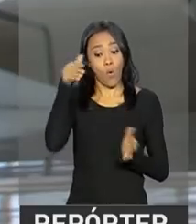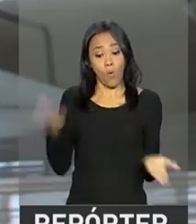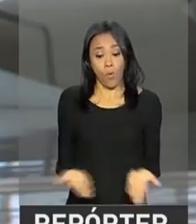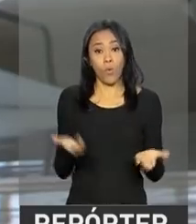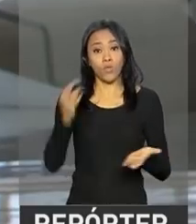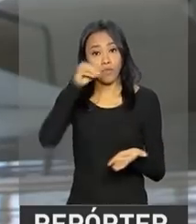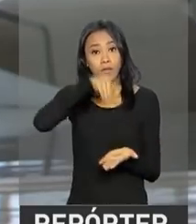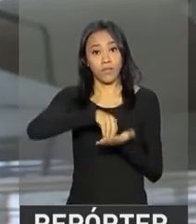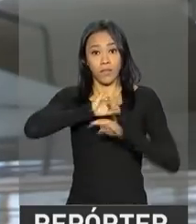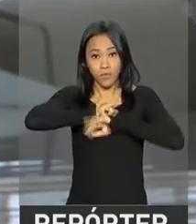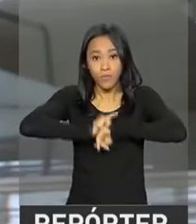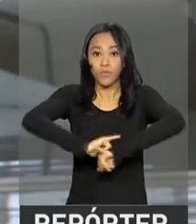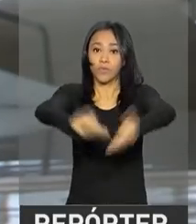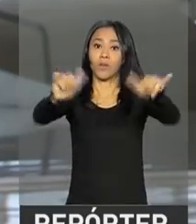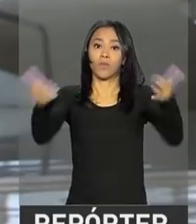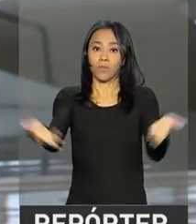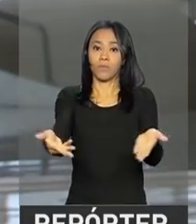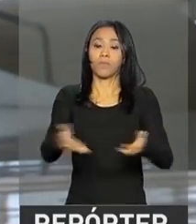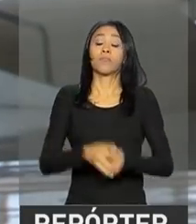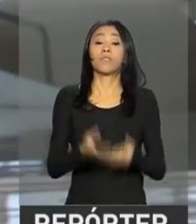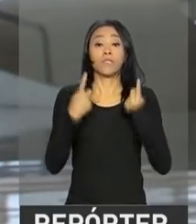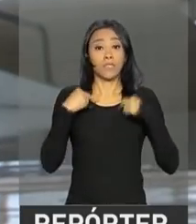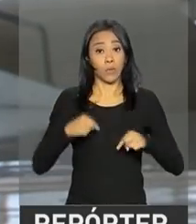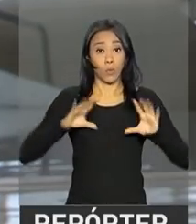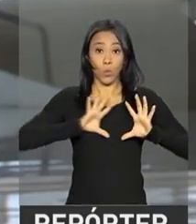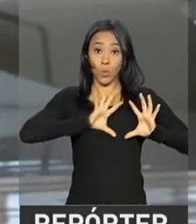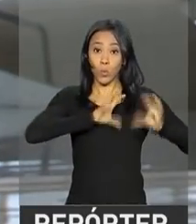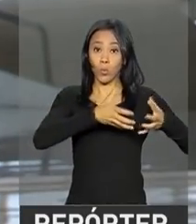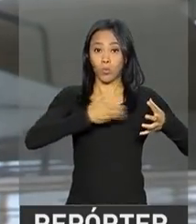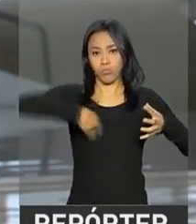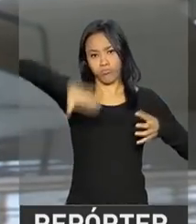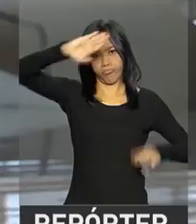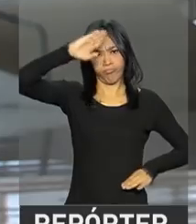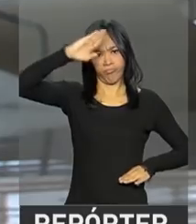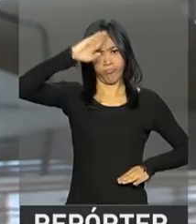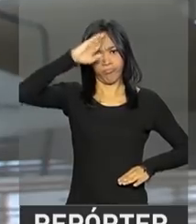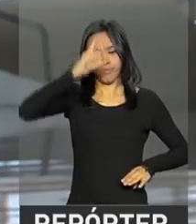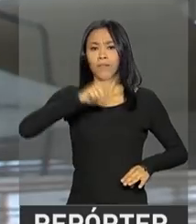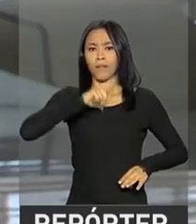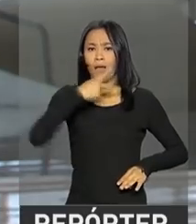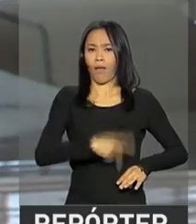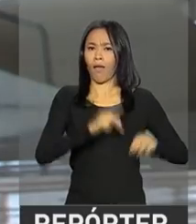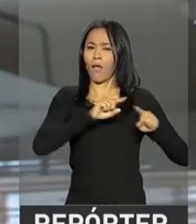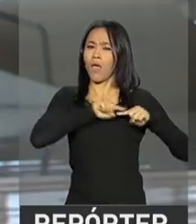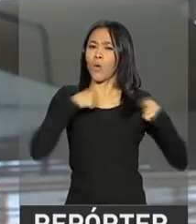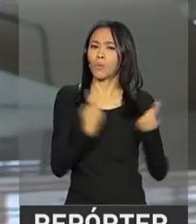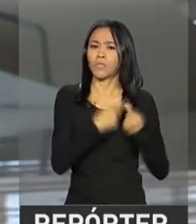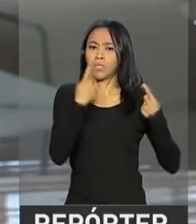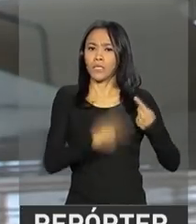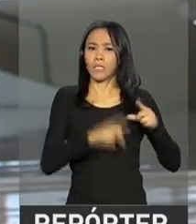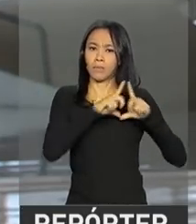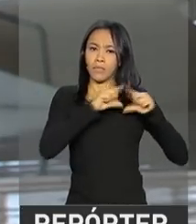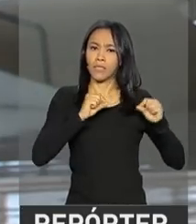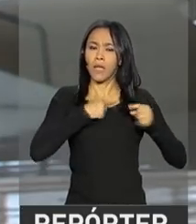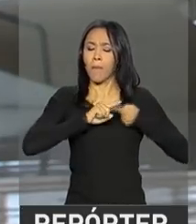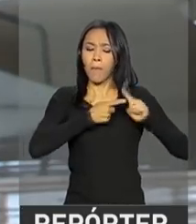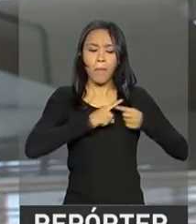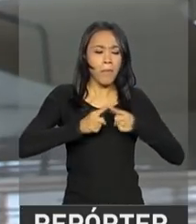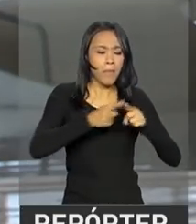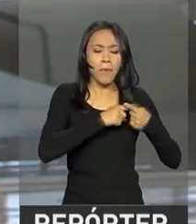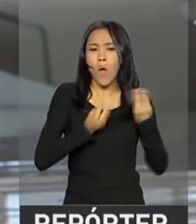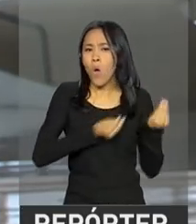hoje. Neste momento, o comando do Exército está reunido no quartel-general aqui em Brasília para discutir uma